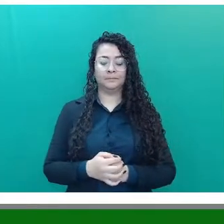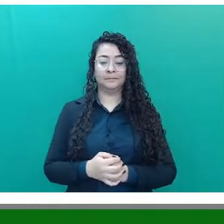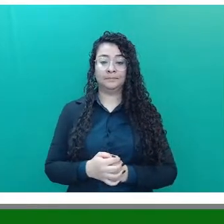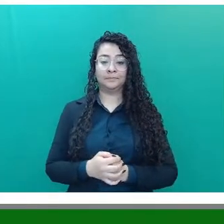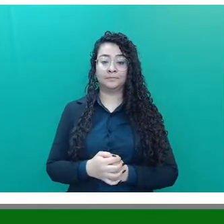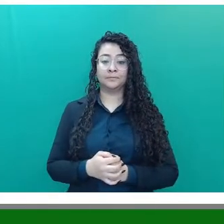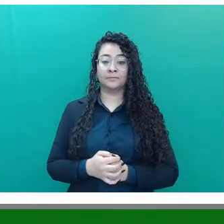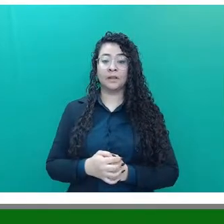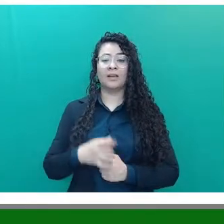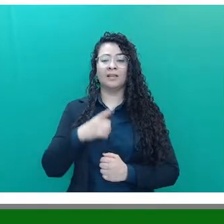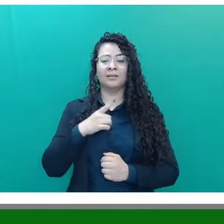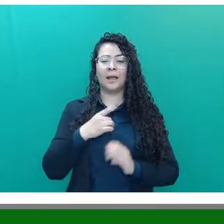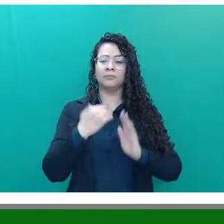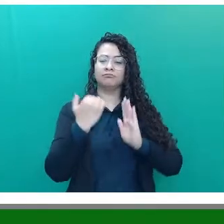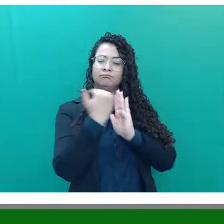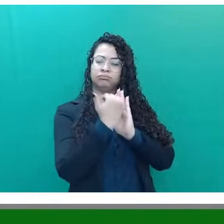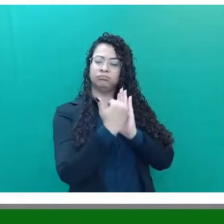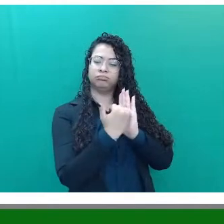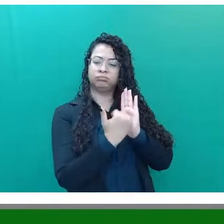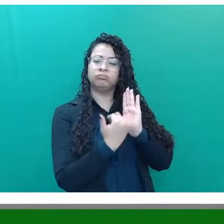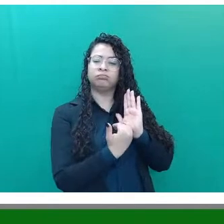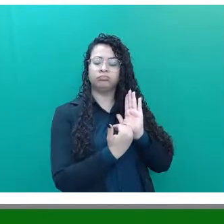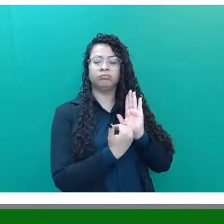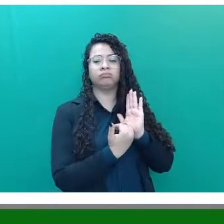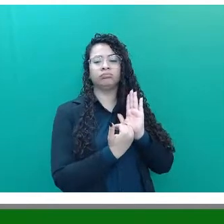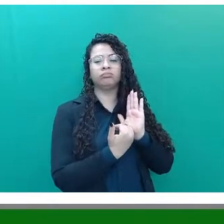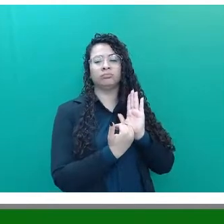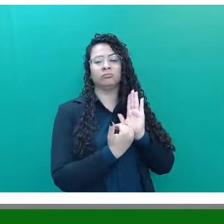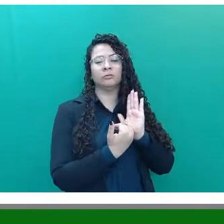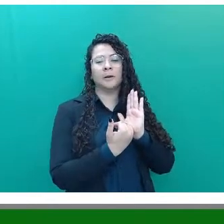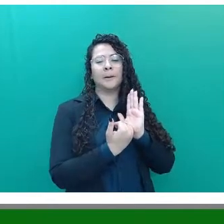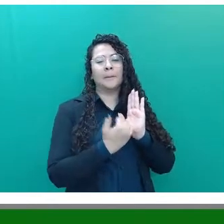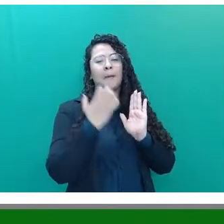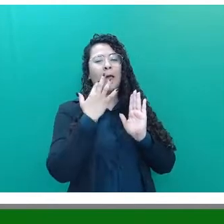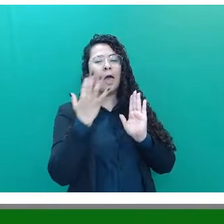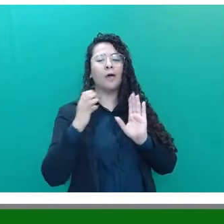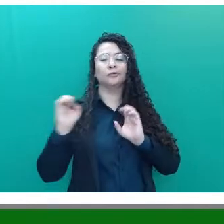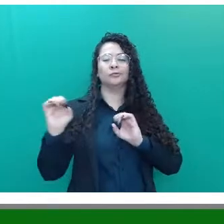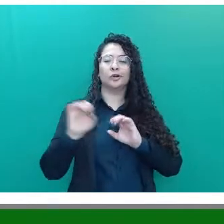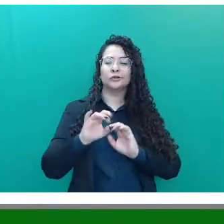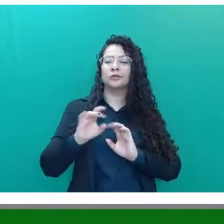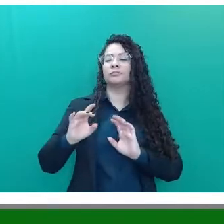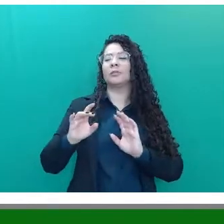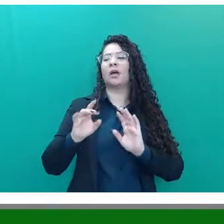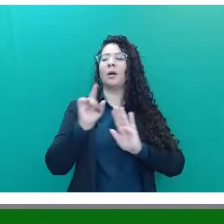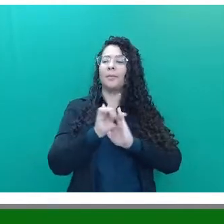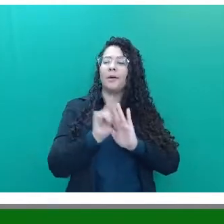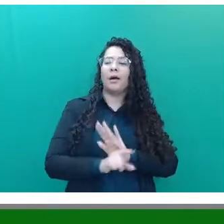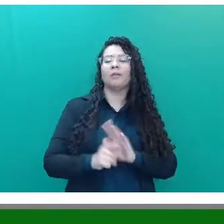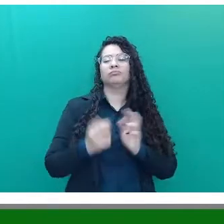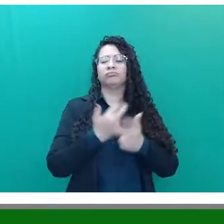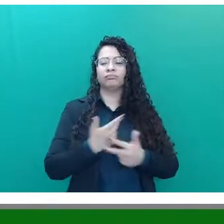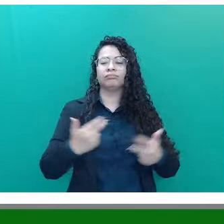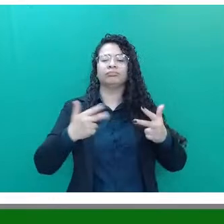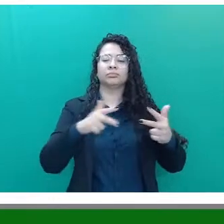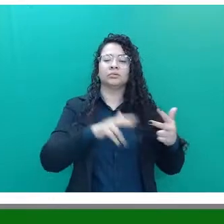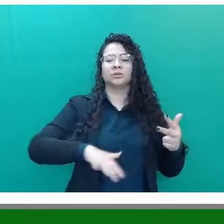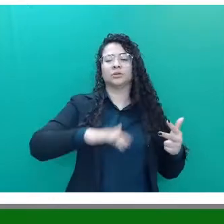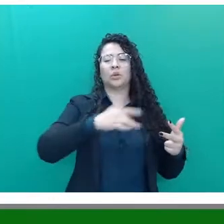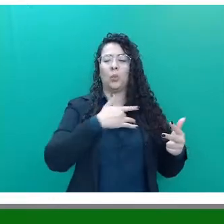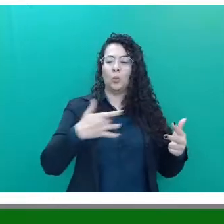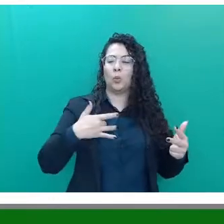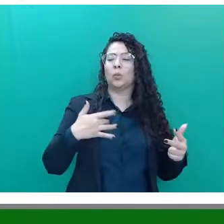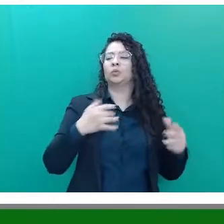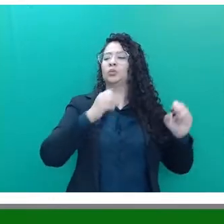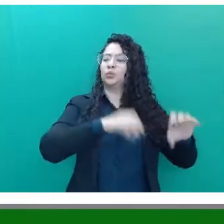públicas em diversos campos, políticas educacionais, políticas linguísticas, políticas do campo da saúde. A gente tem a Lei Brasileira